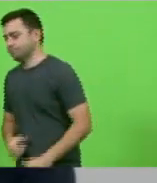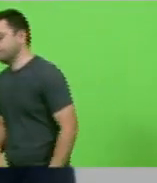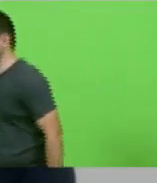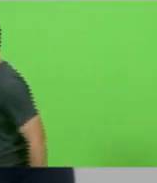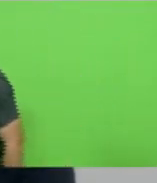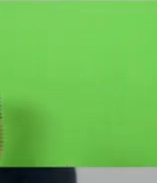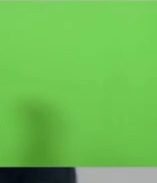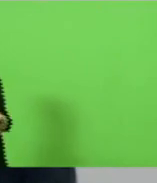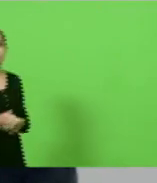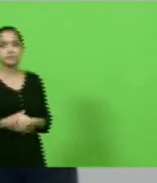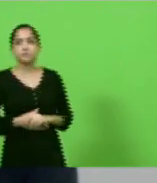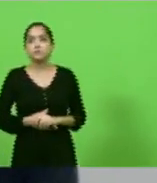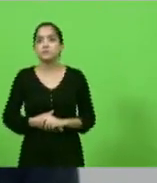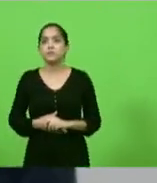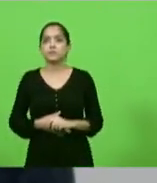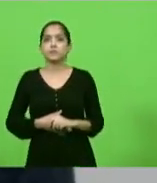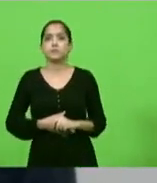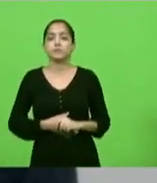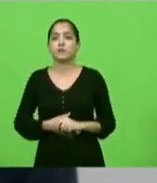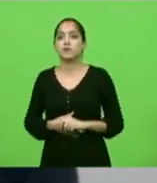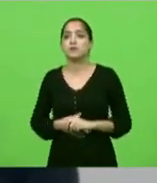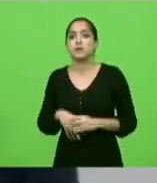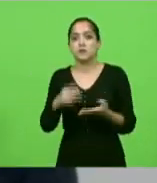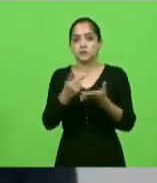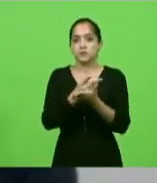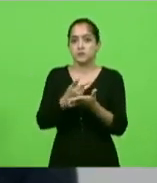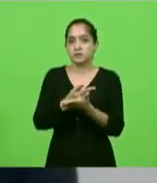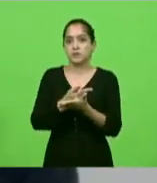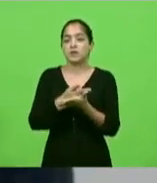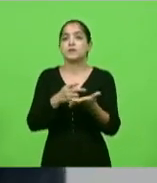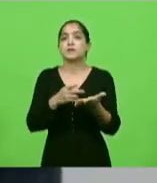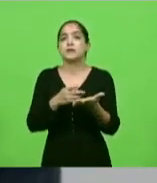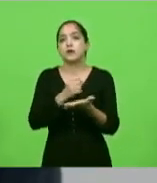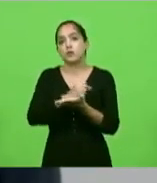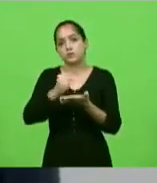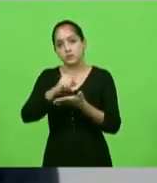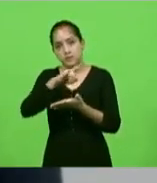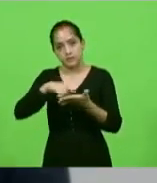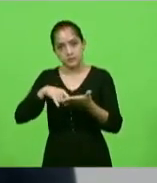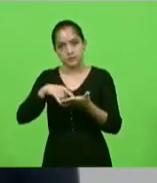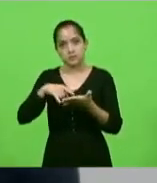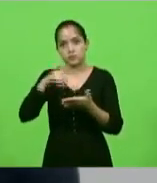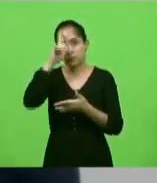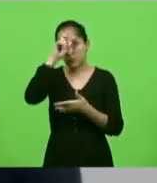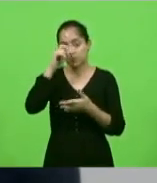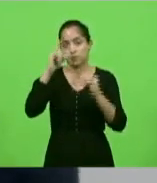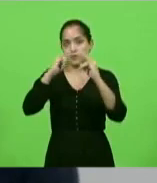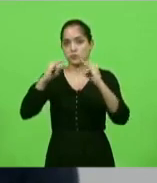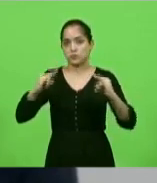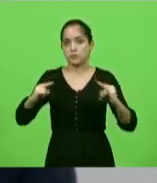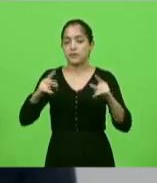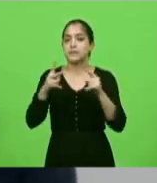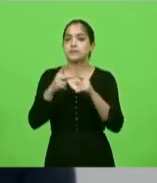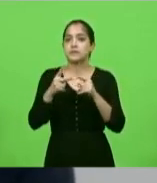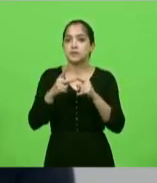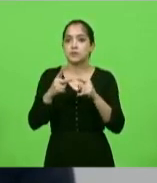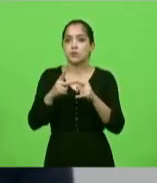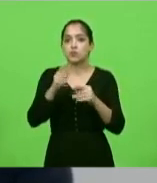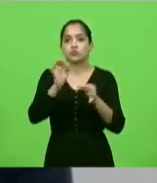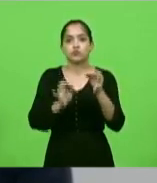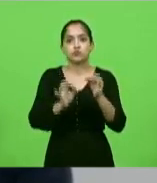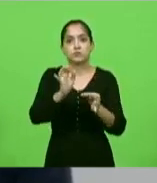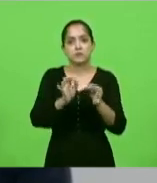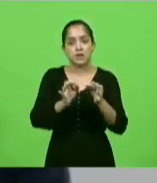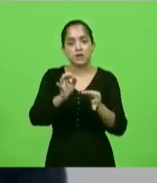as possíveis irregularidades na contratação do hospital de campanha. Segundo, porque não há justa causa